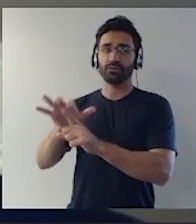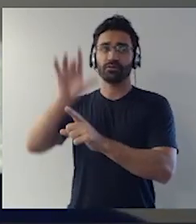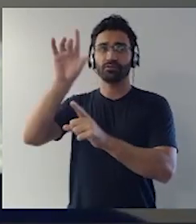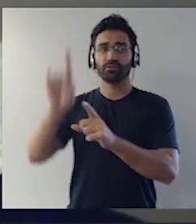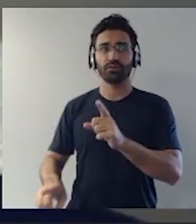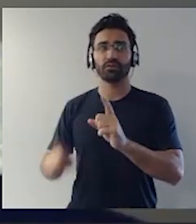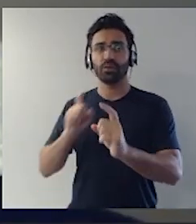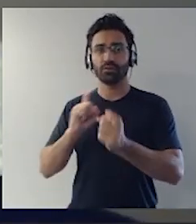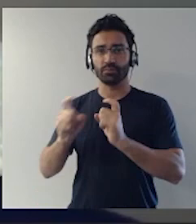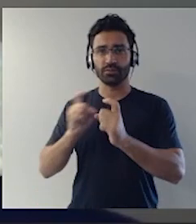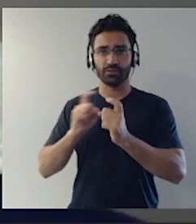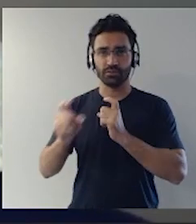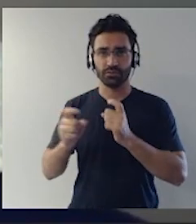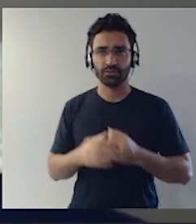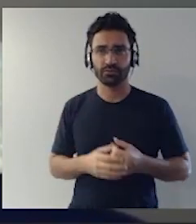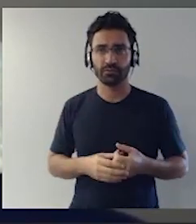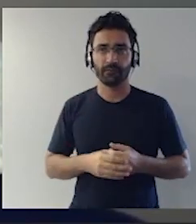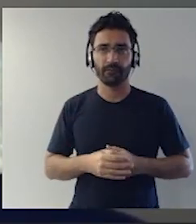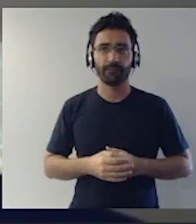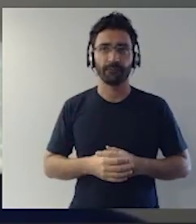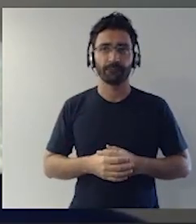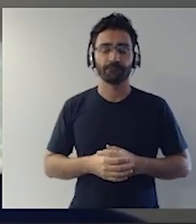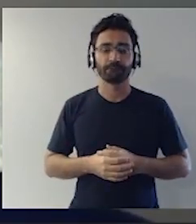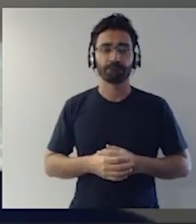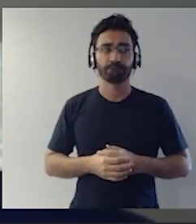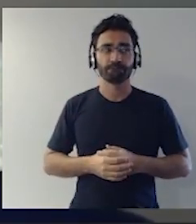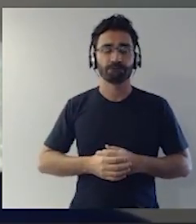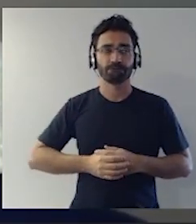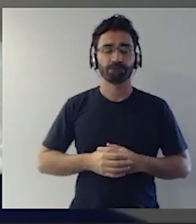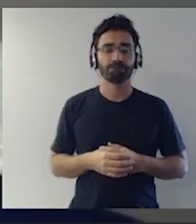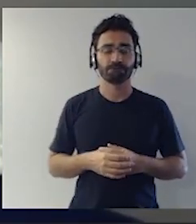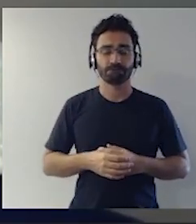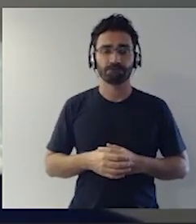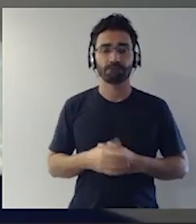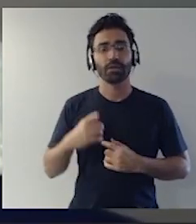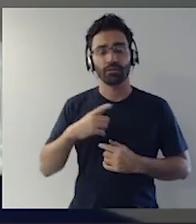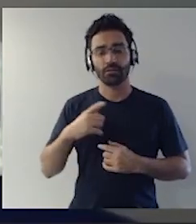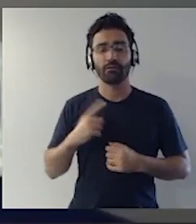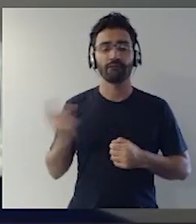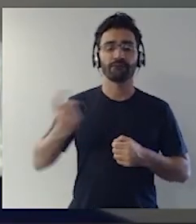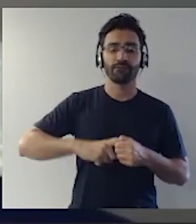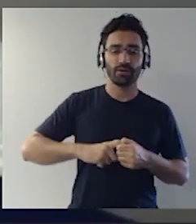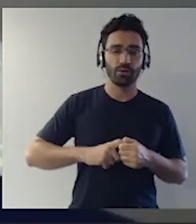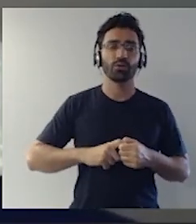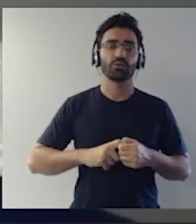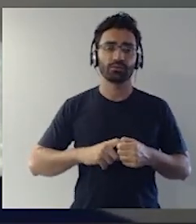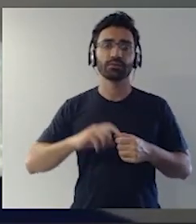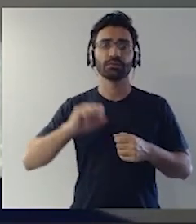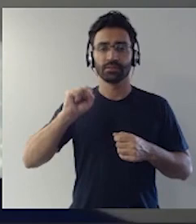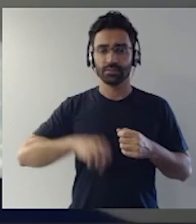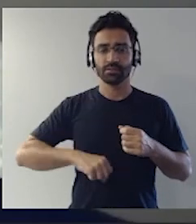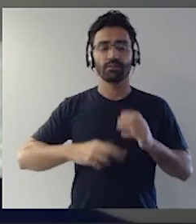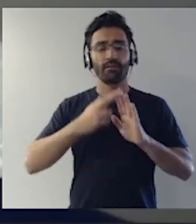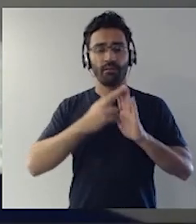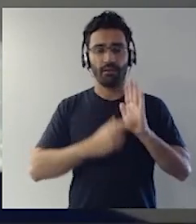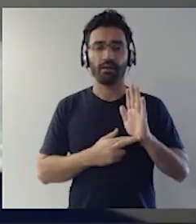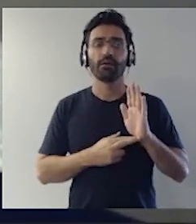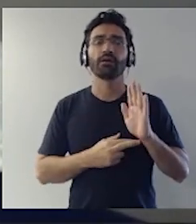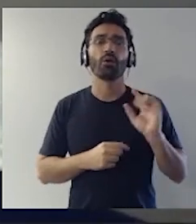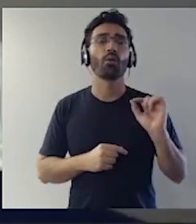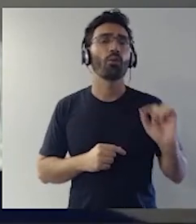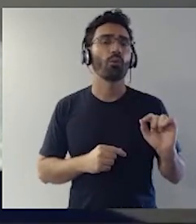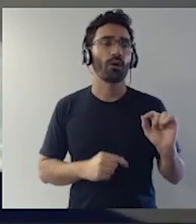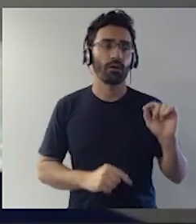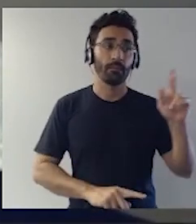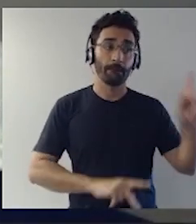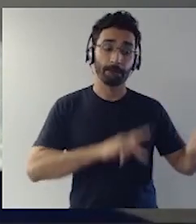administrativo, de algum modo, revitaliza esse princípio da supremacia do interesse público sobre